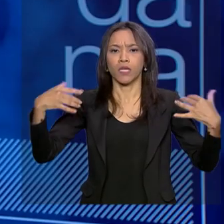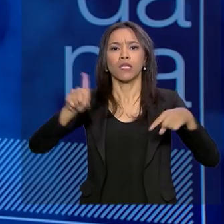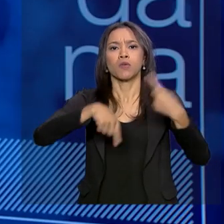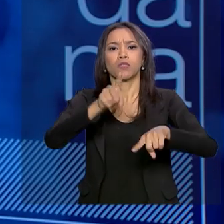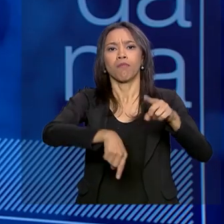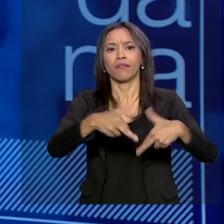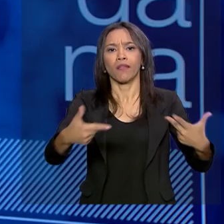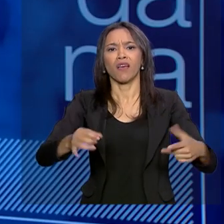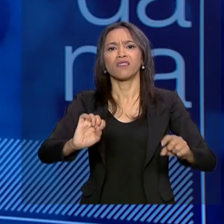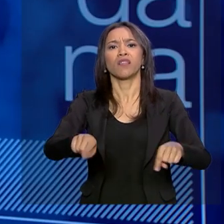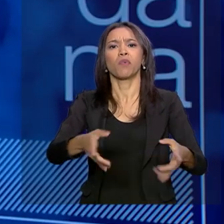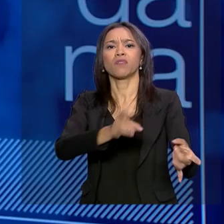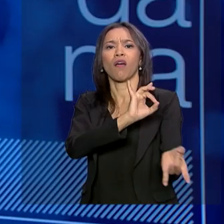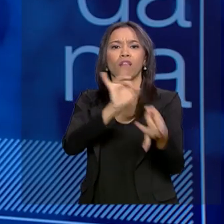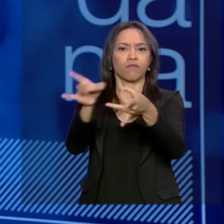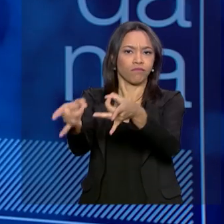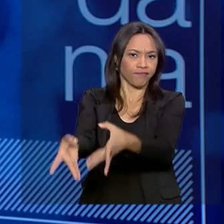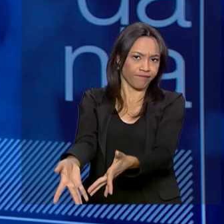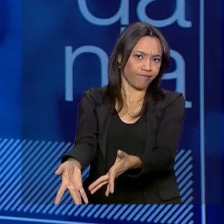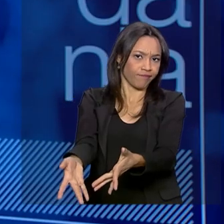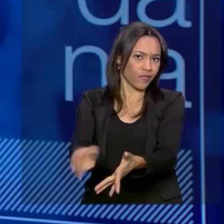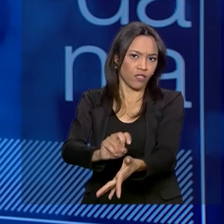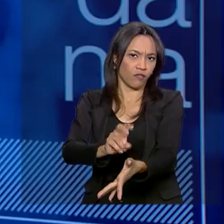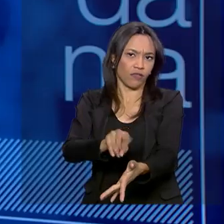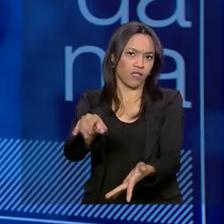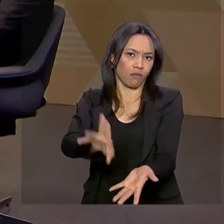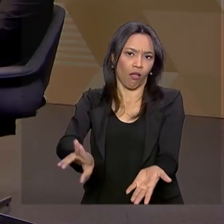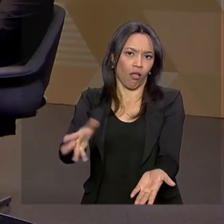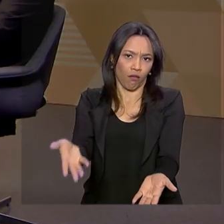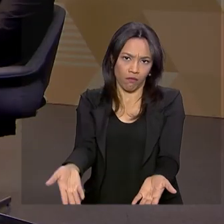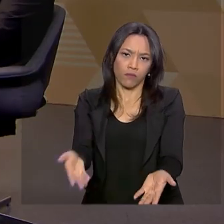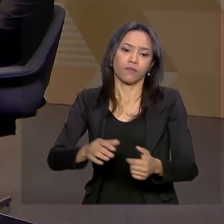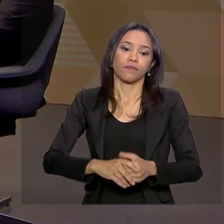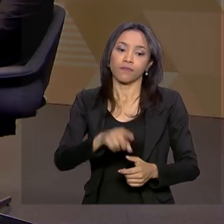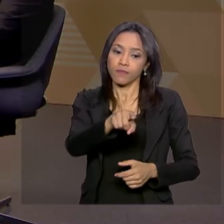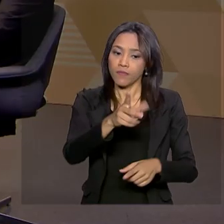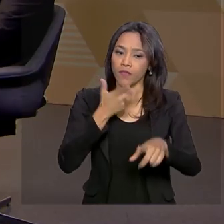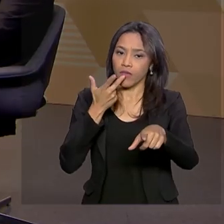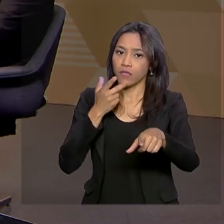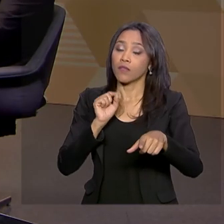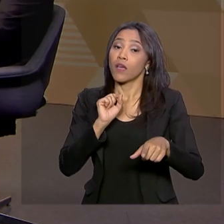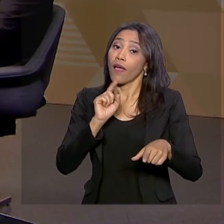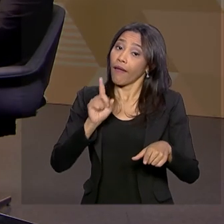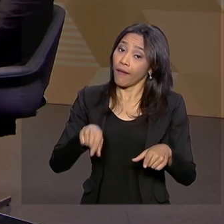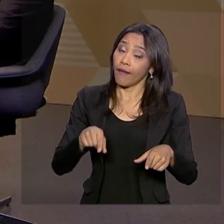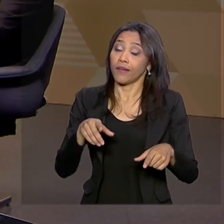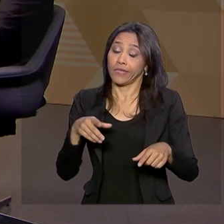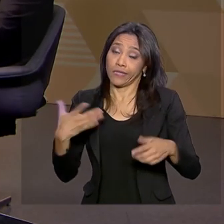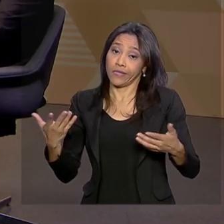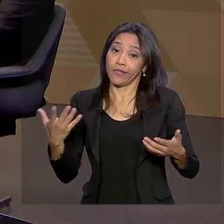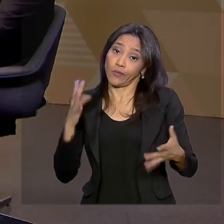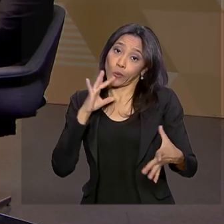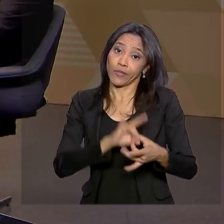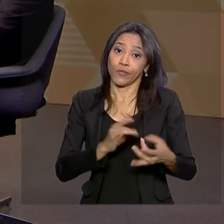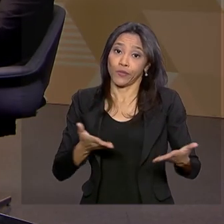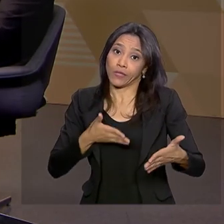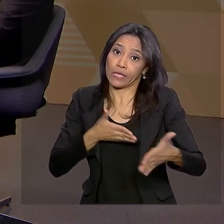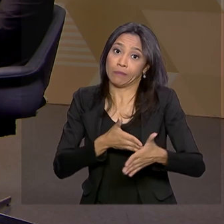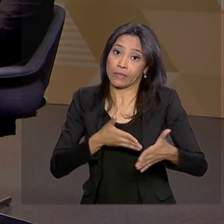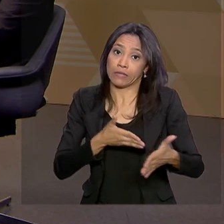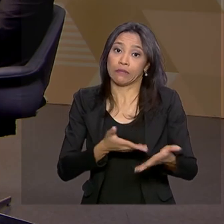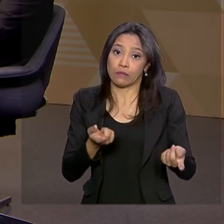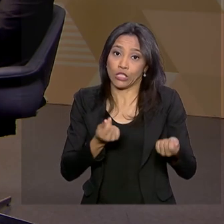ficar sem o devido acompanhamento. Até considerando esse momento de restrições econômicas, exatamente, orçamentárias, né, que